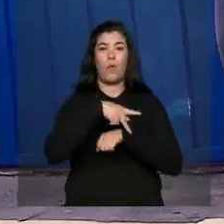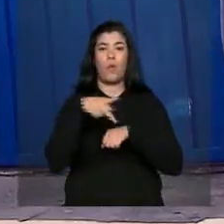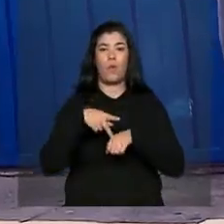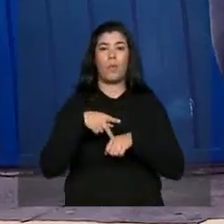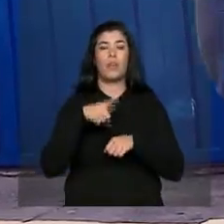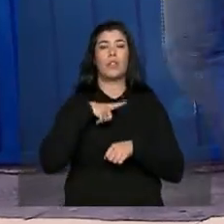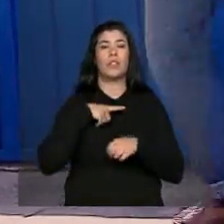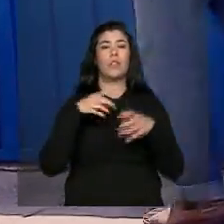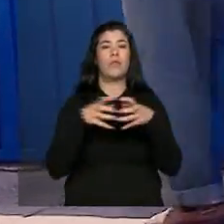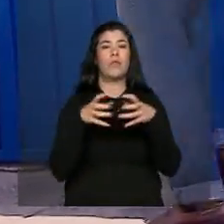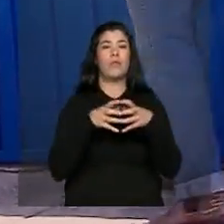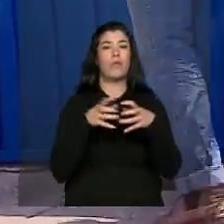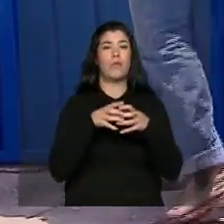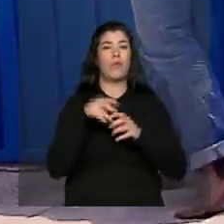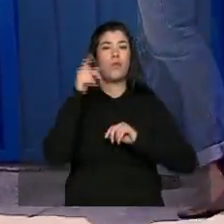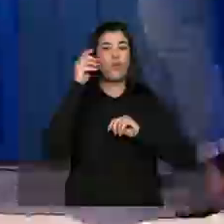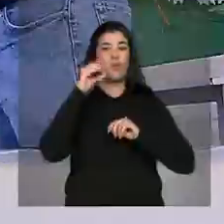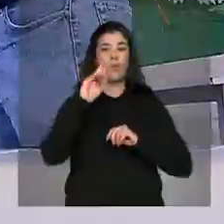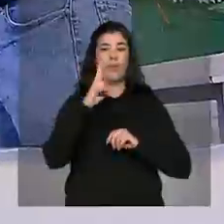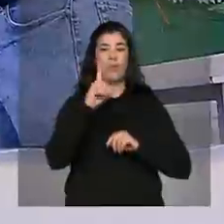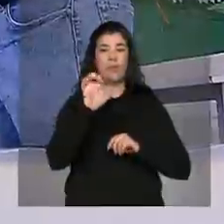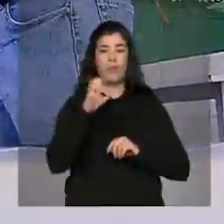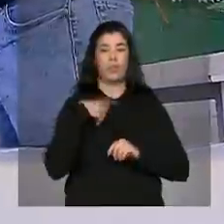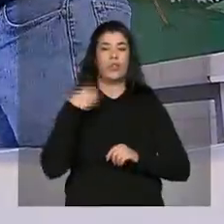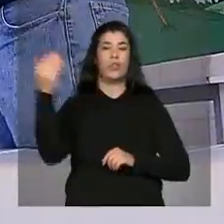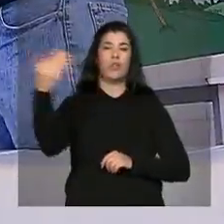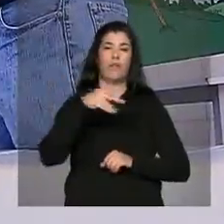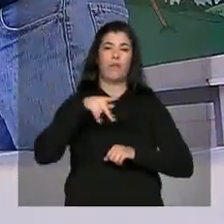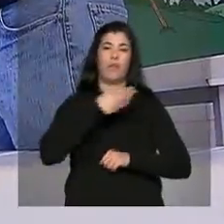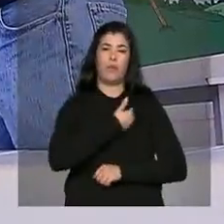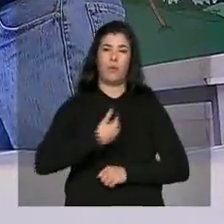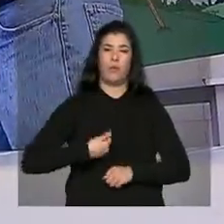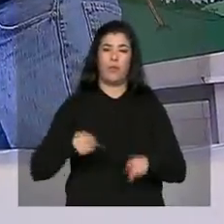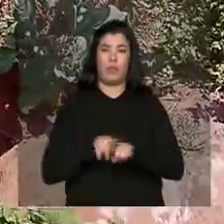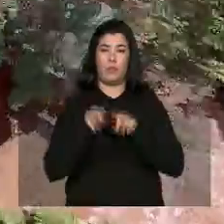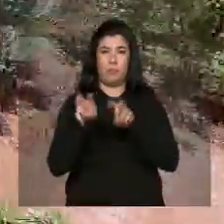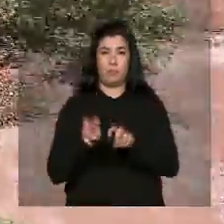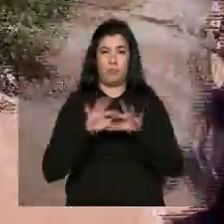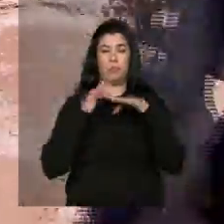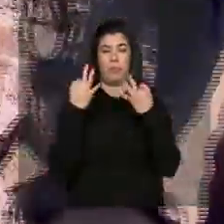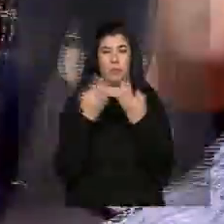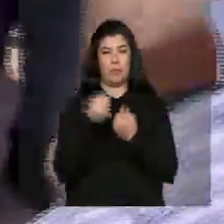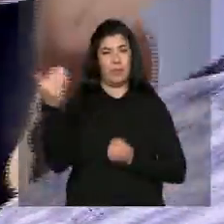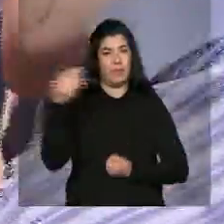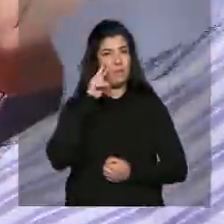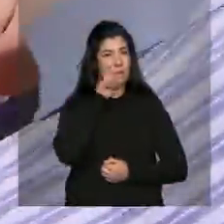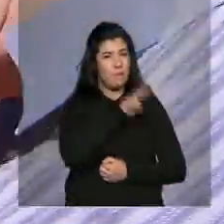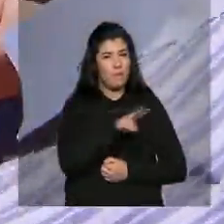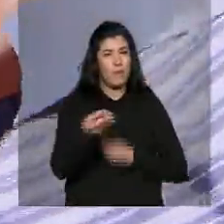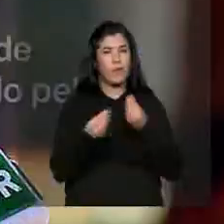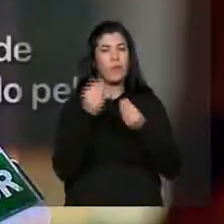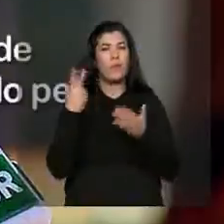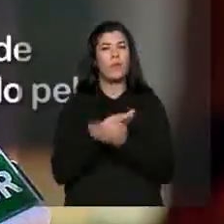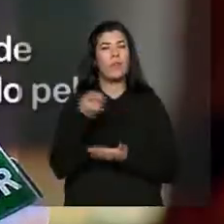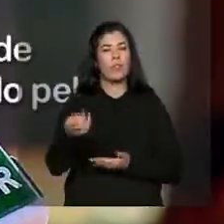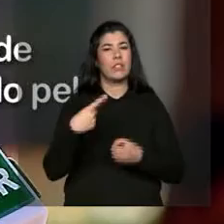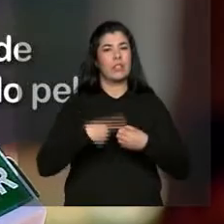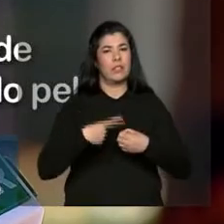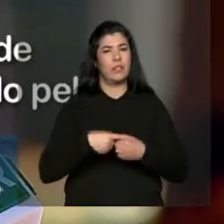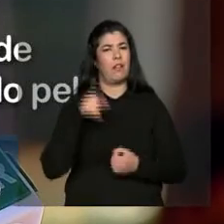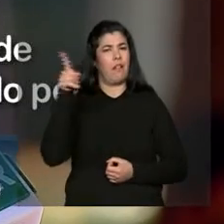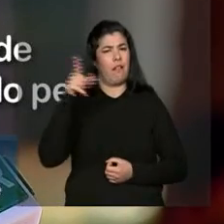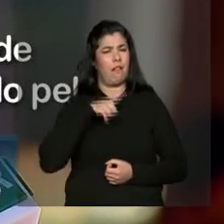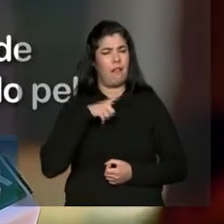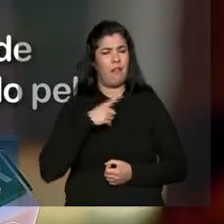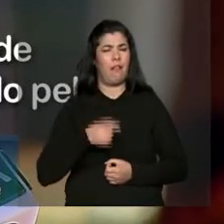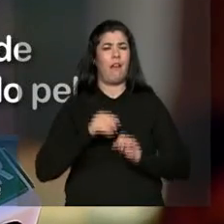comitiva chilena, formada por representantes do governo e produtores agrícolas, viu de perto o trabalho em Cristalina. Em Chile, temos